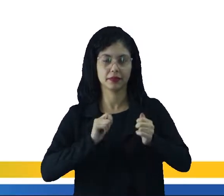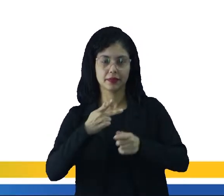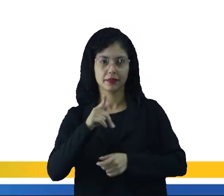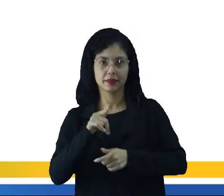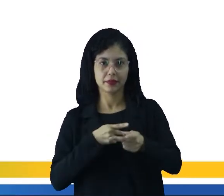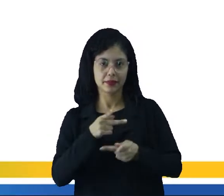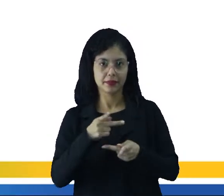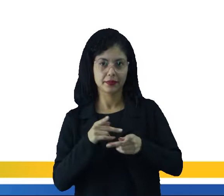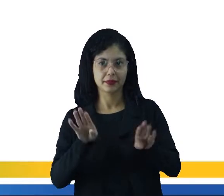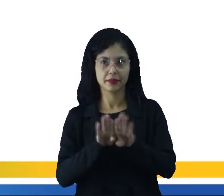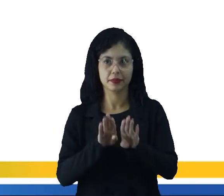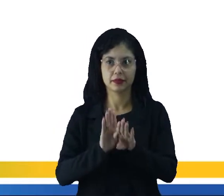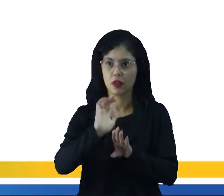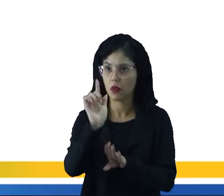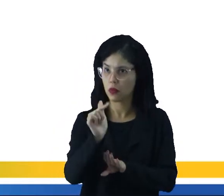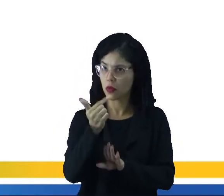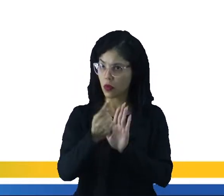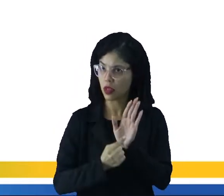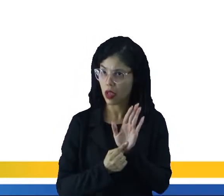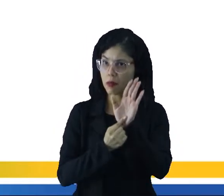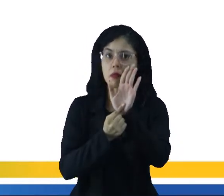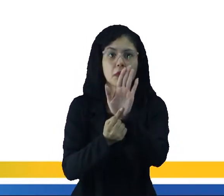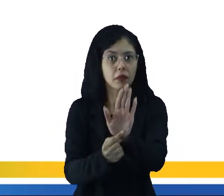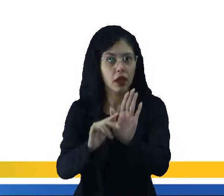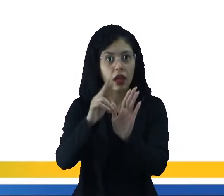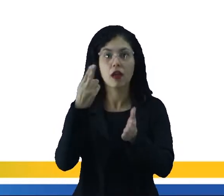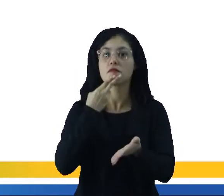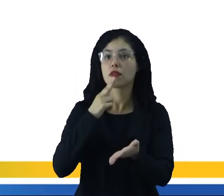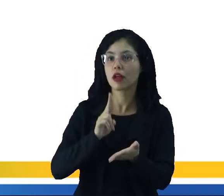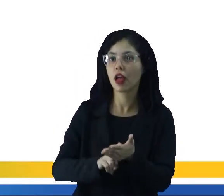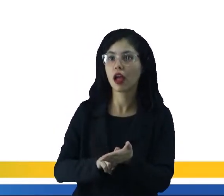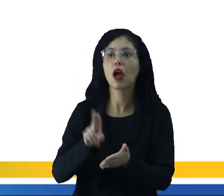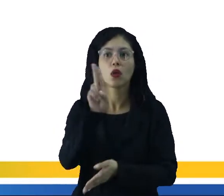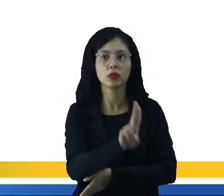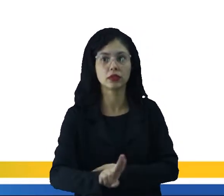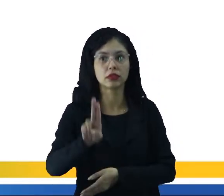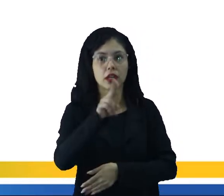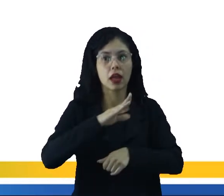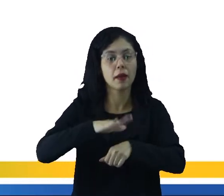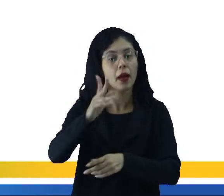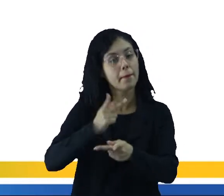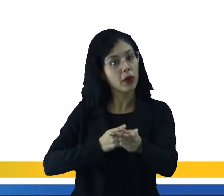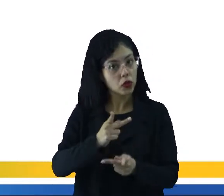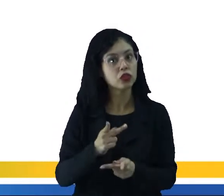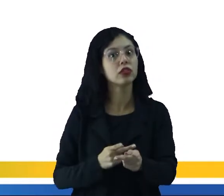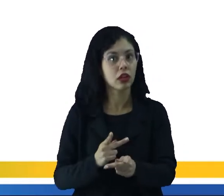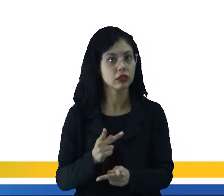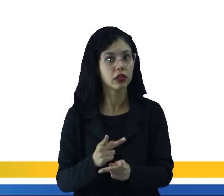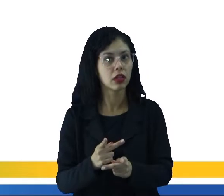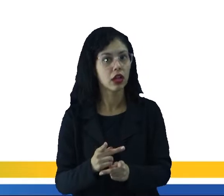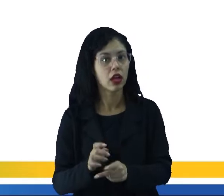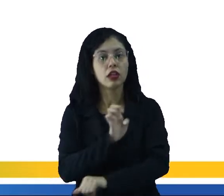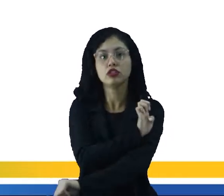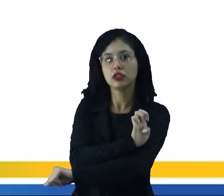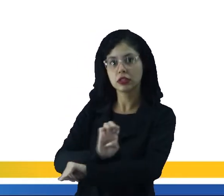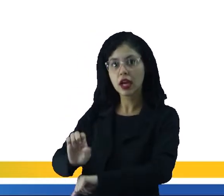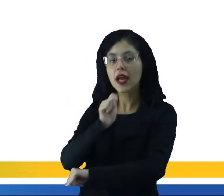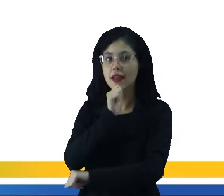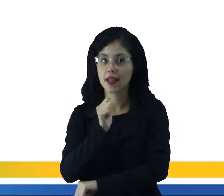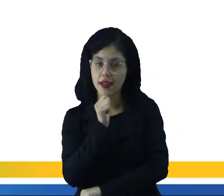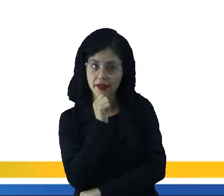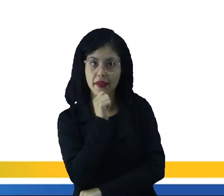Plantas. Também é outra representação cartográfica mais utilizada para projetos de engenharia